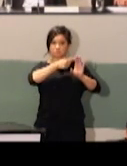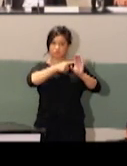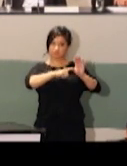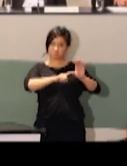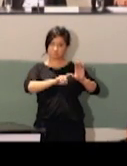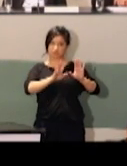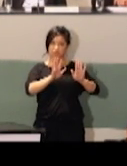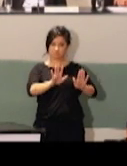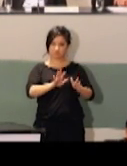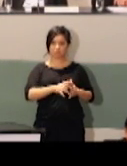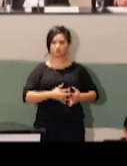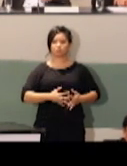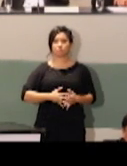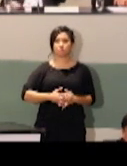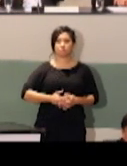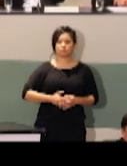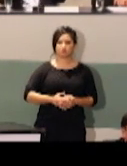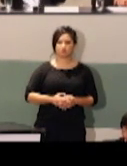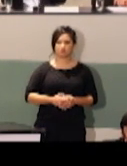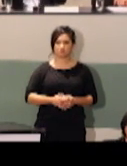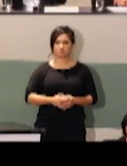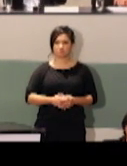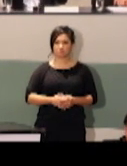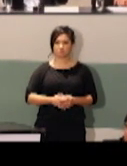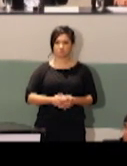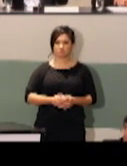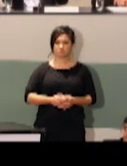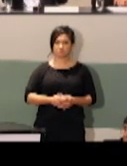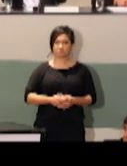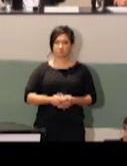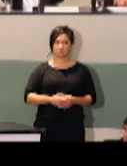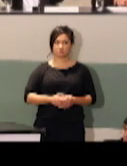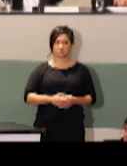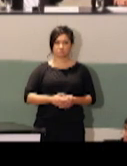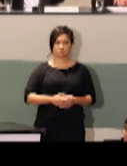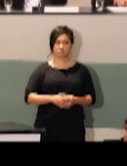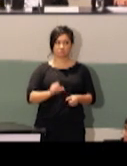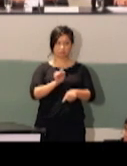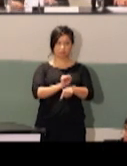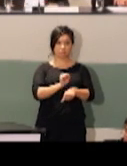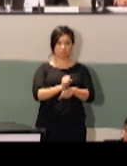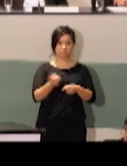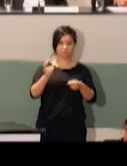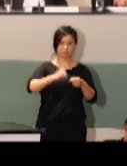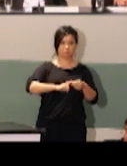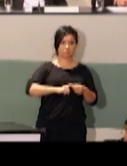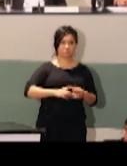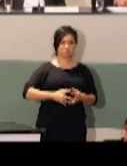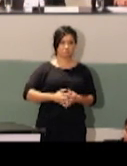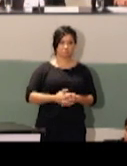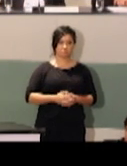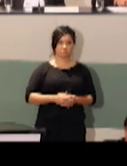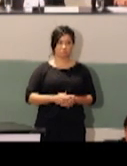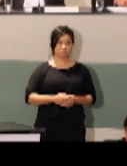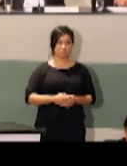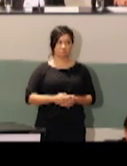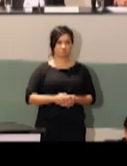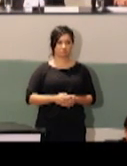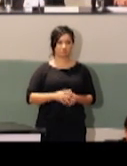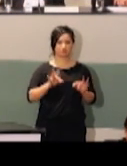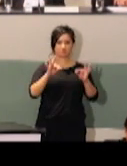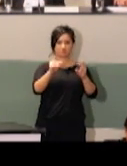Espera aí só um minutinho, porque o cronômetro vai ser zerado. Peço a compreensão de